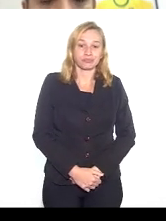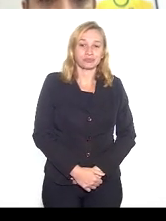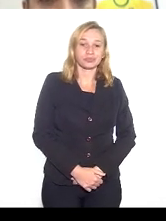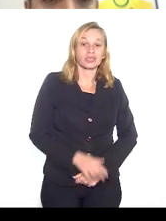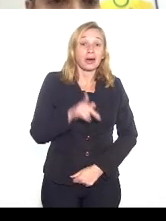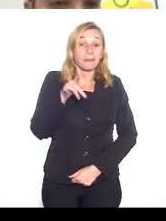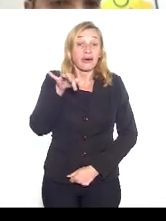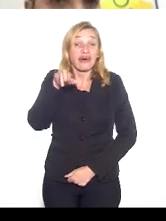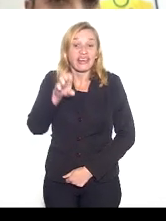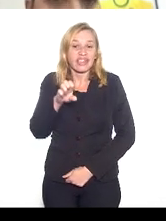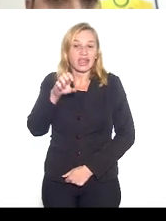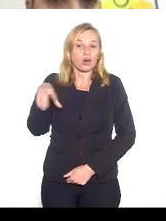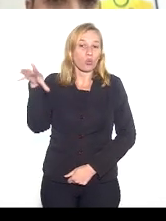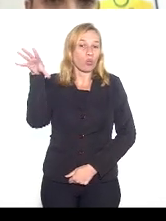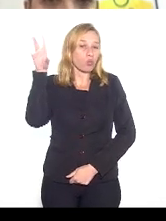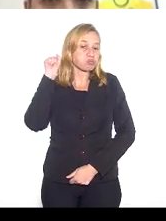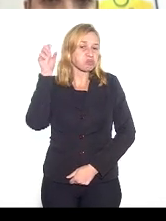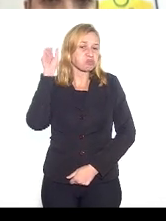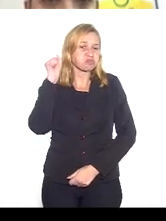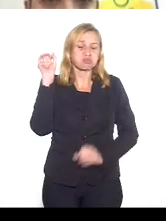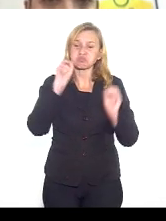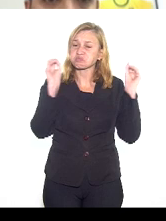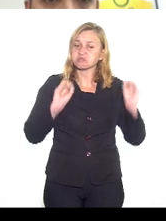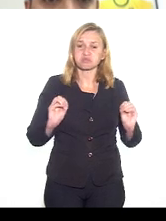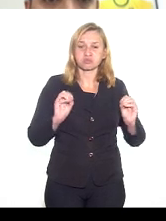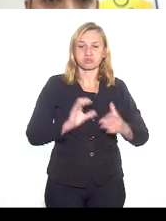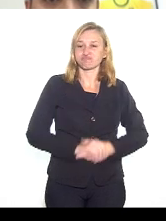Péricles, a gente está sem teu áudio.